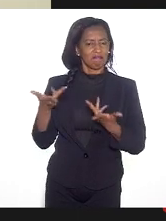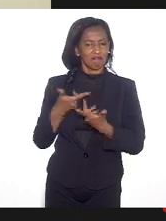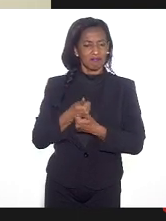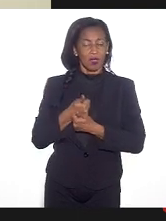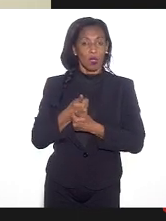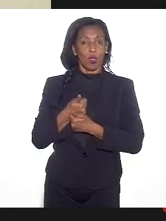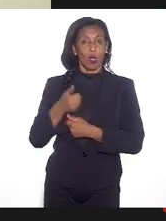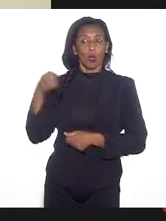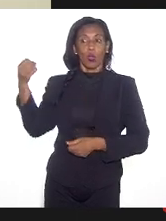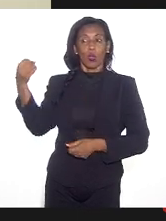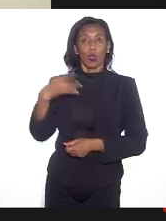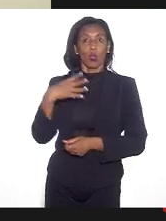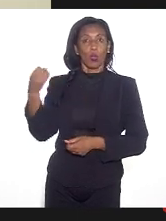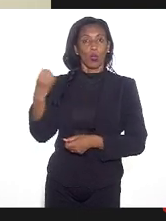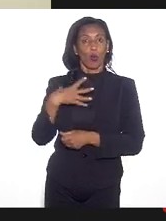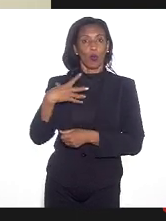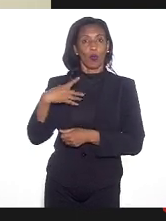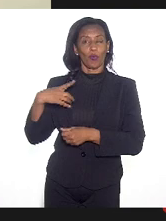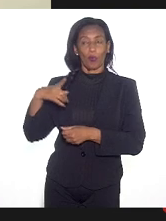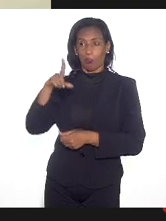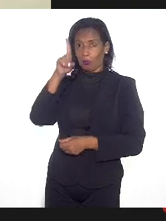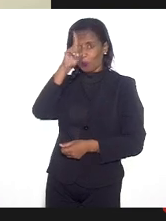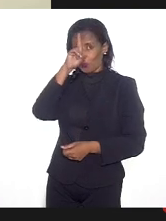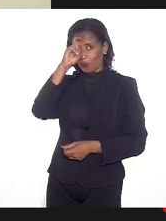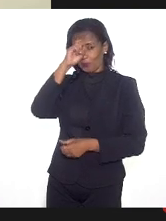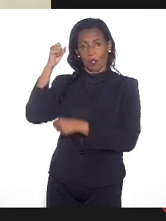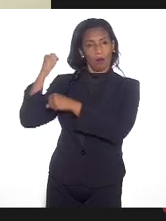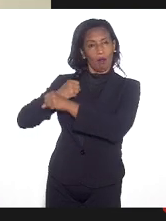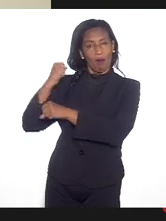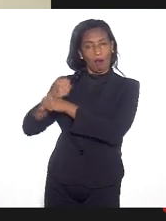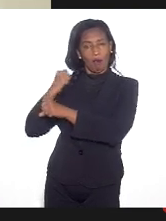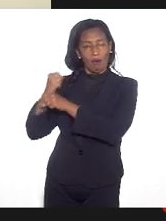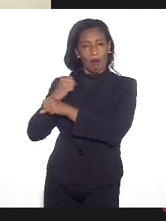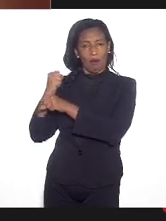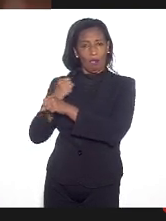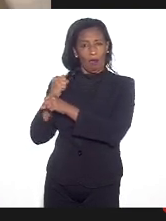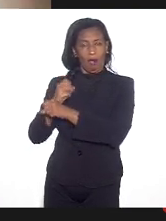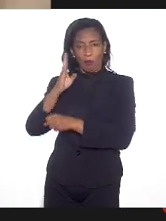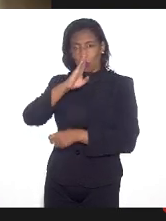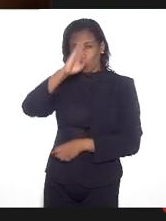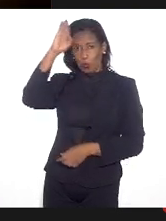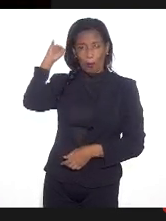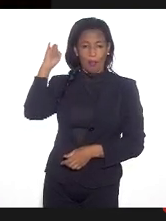novo hospital do bombeiro, que realmente, eu tenho 51 anos e